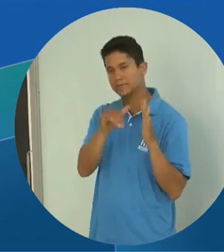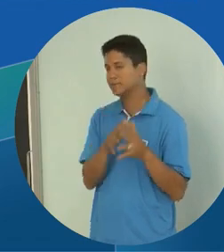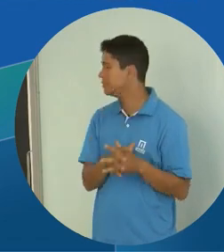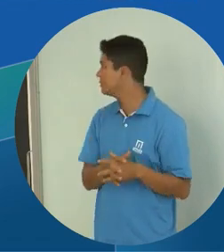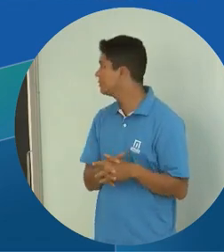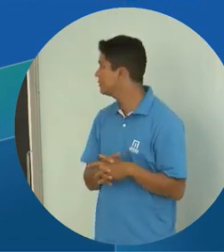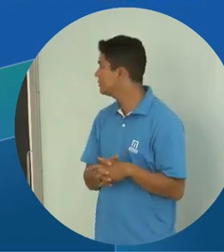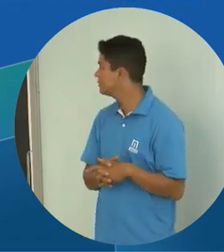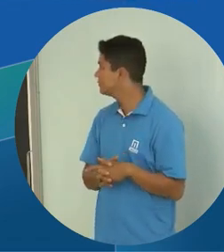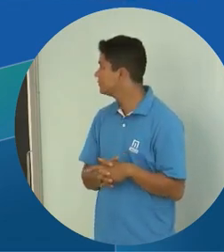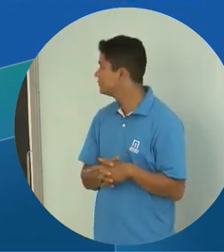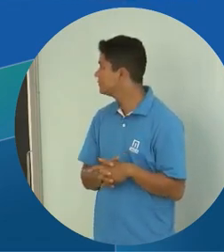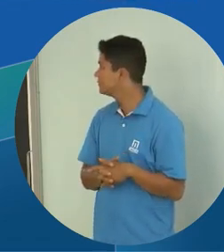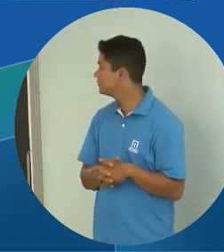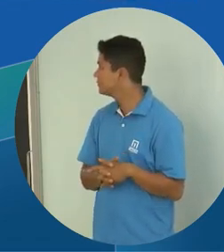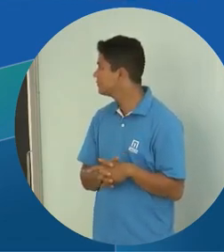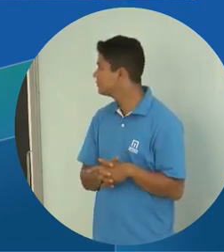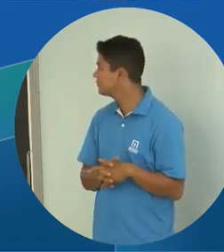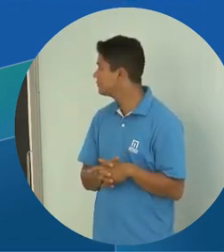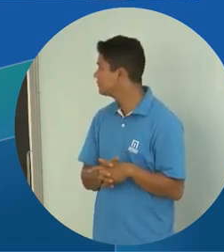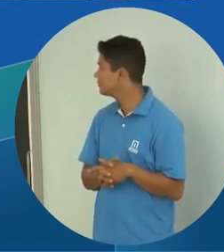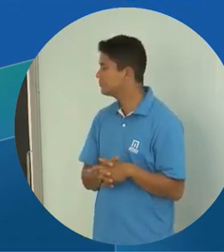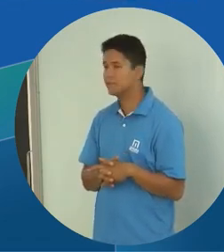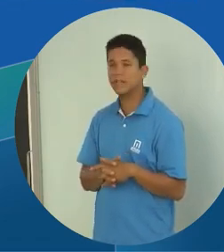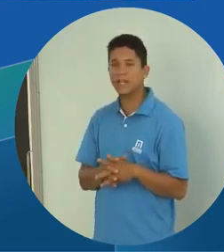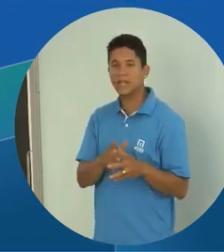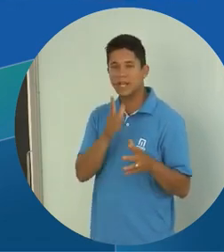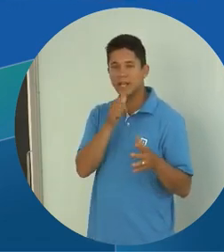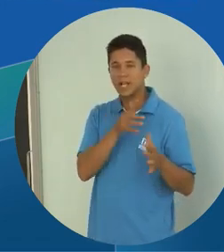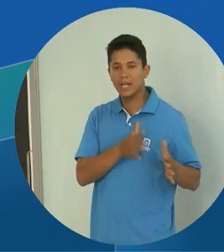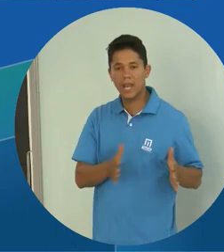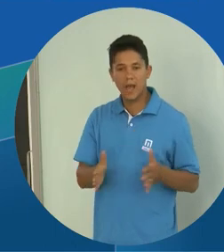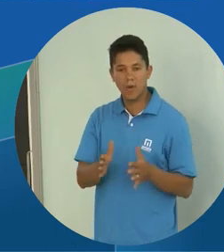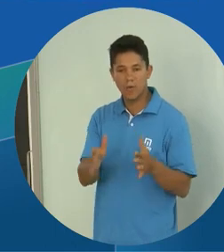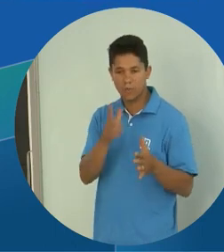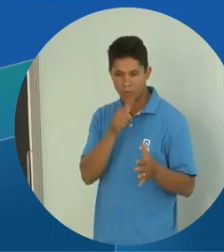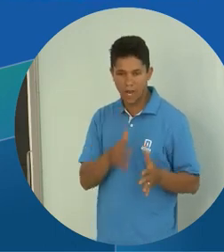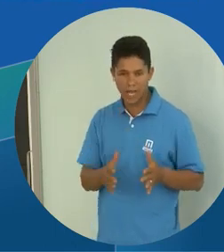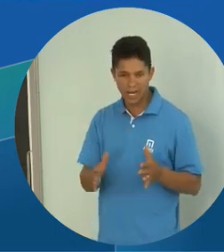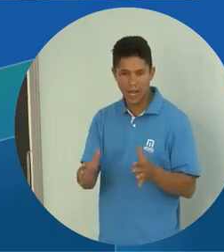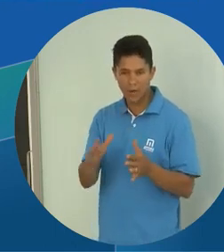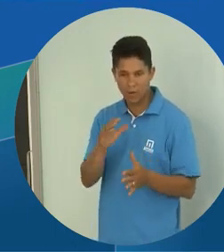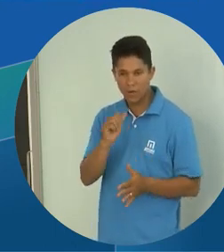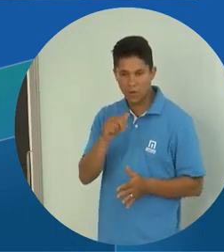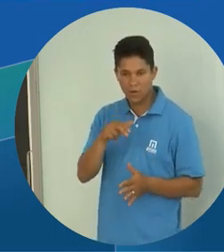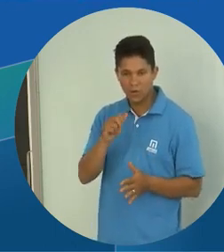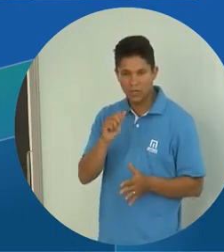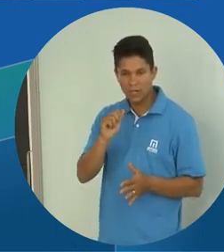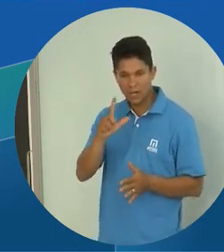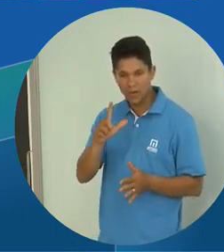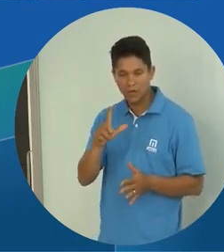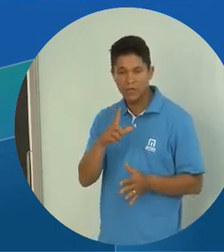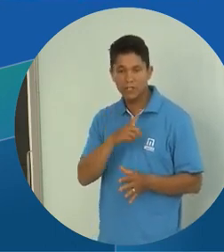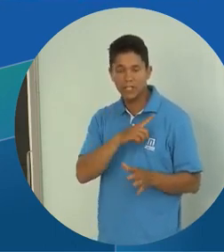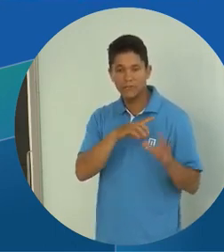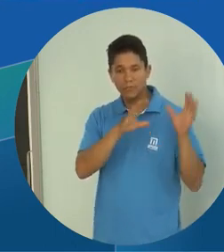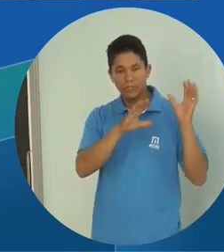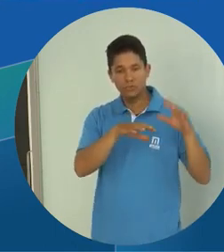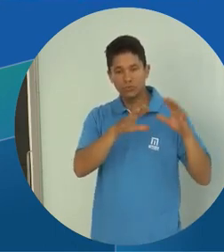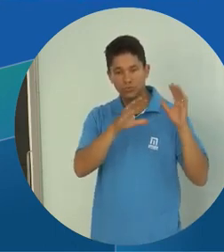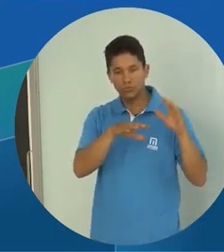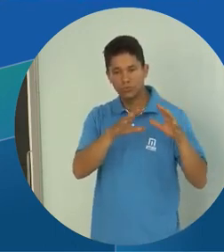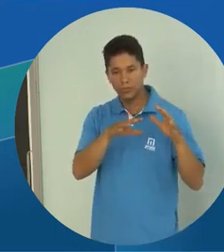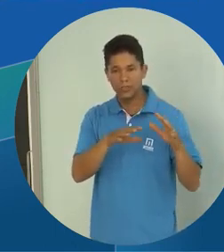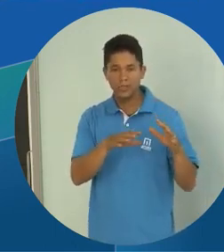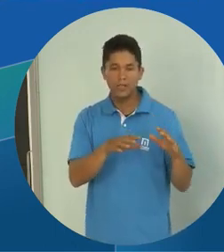canal, o que é lá? Um canal que a gente, veio uma chuva, um canal que